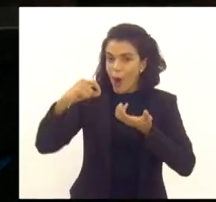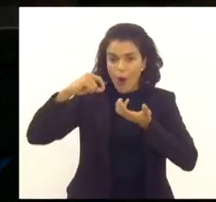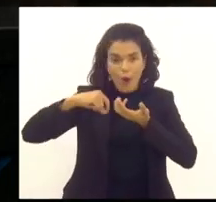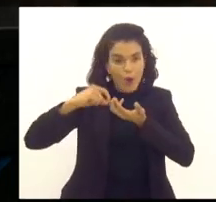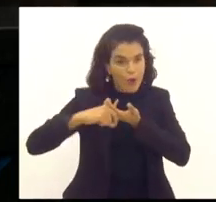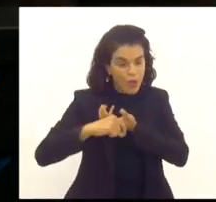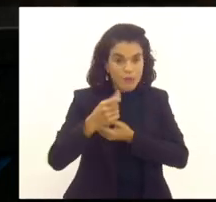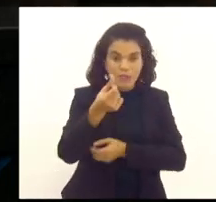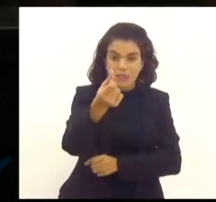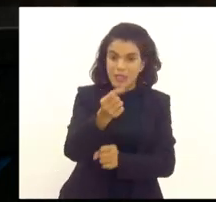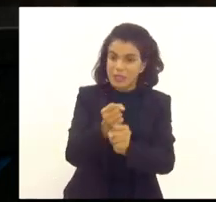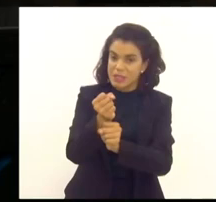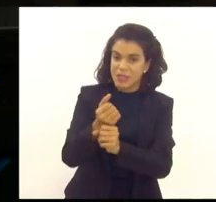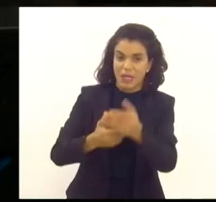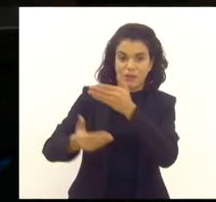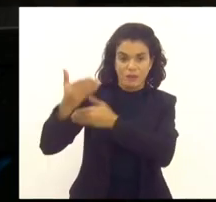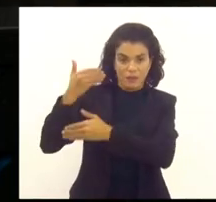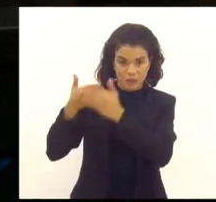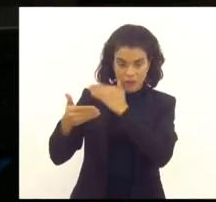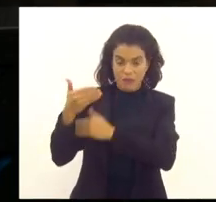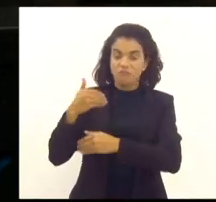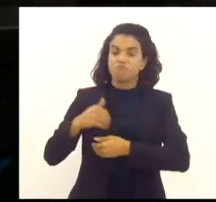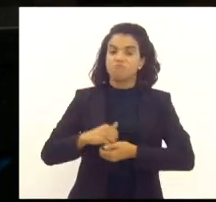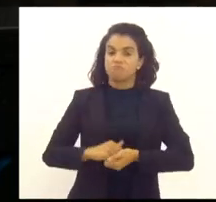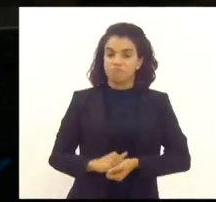a seis anos atrás